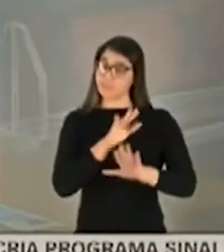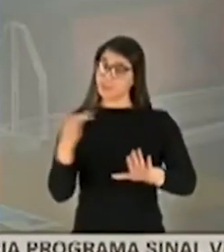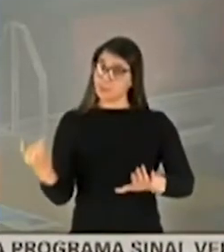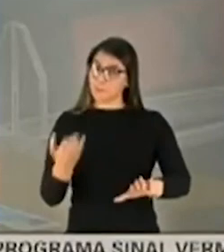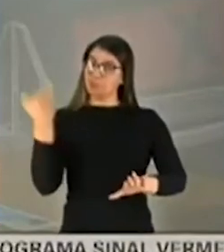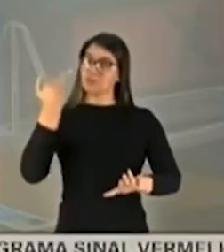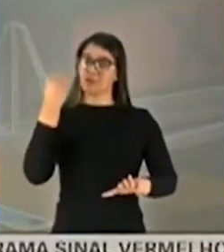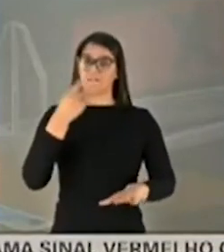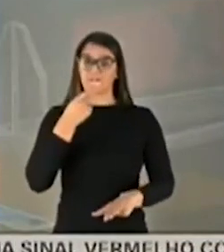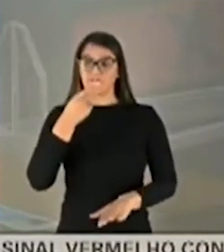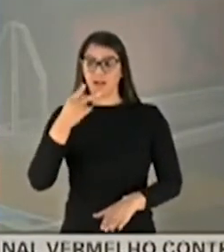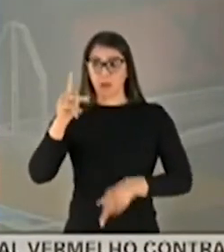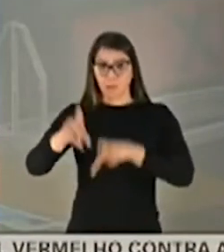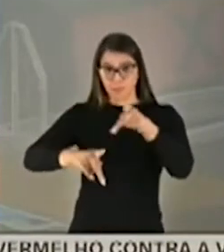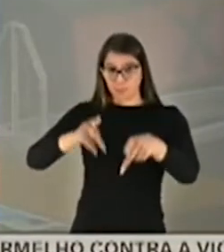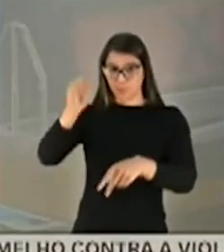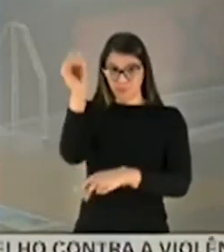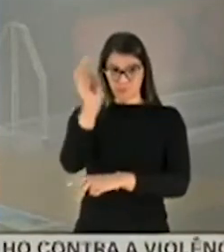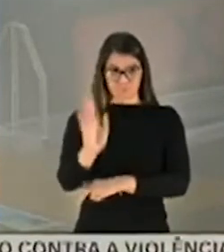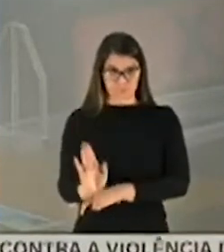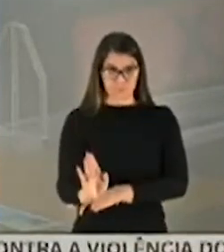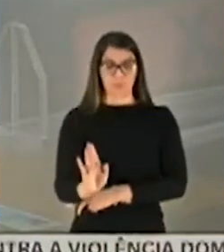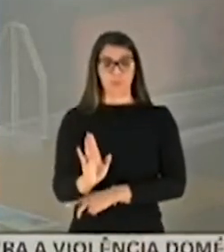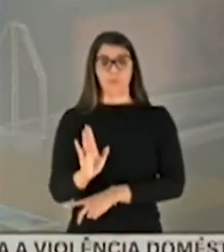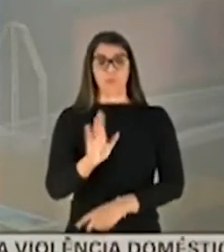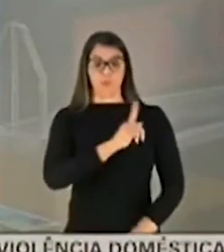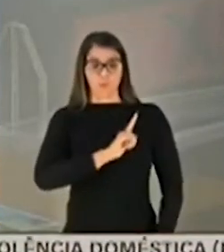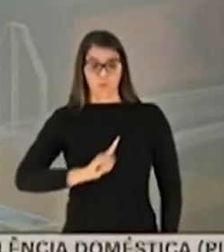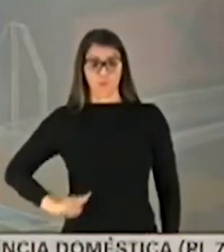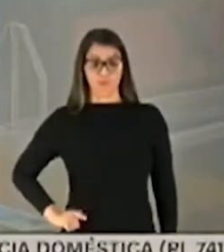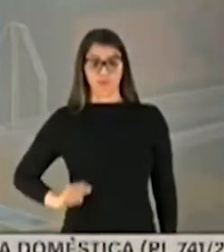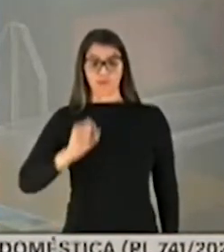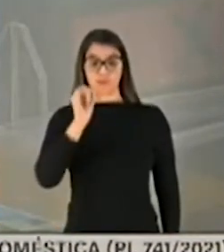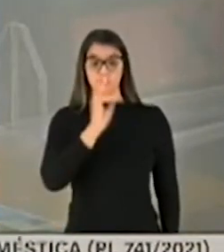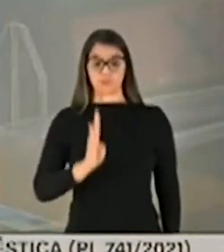aos brasileiros que o governo do Brasil,